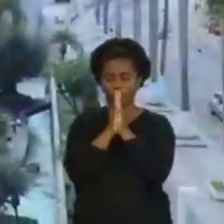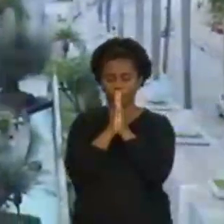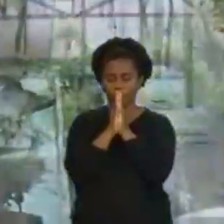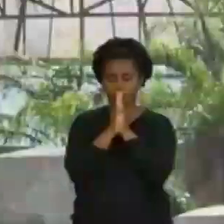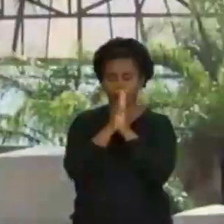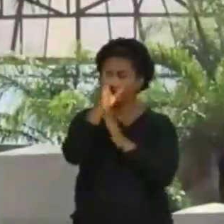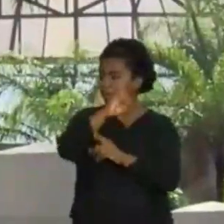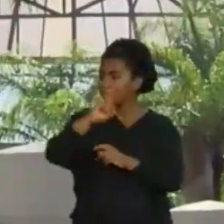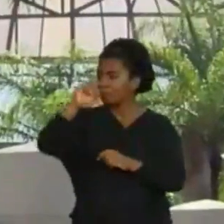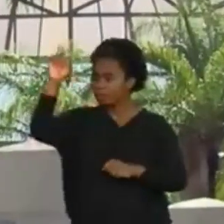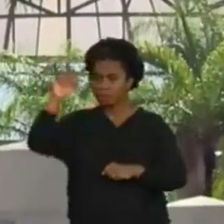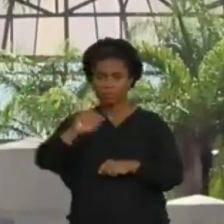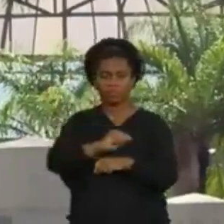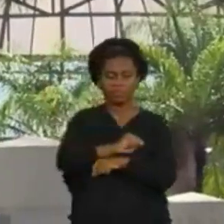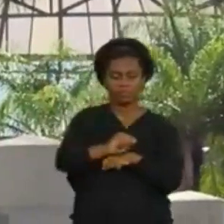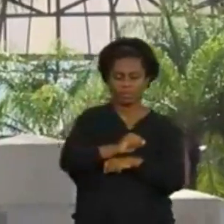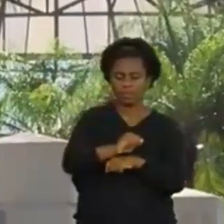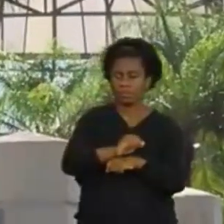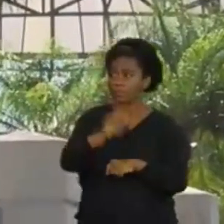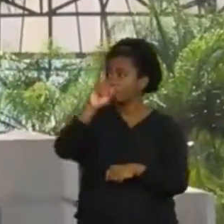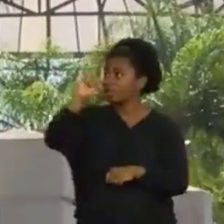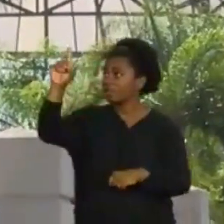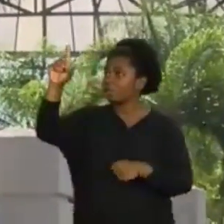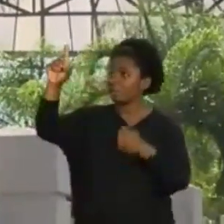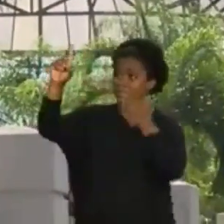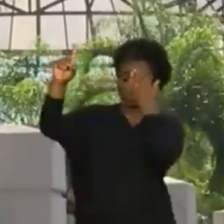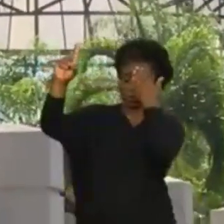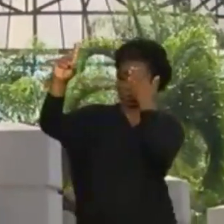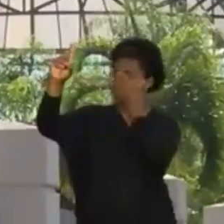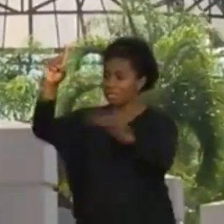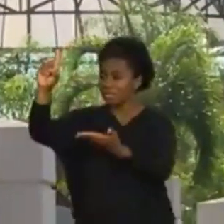Deus que eu creio, que eu confio,